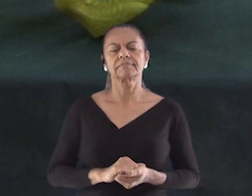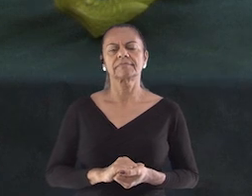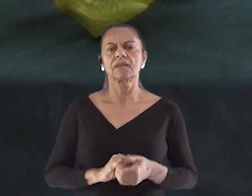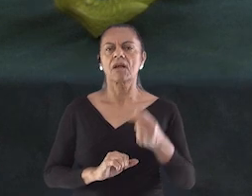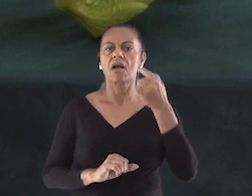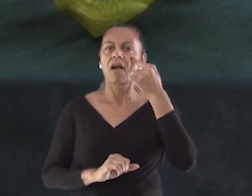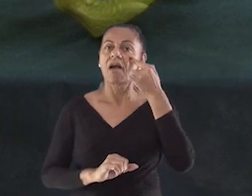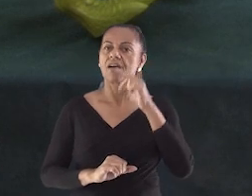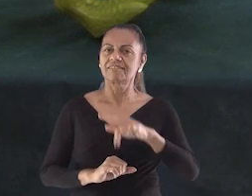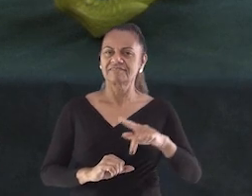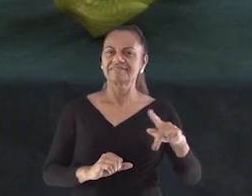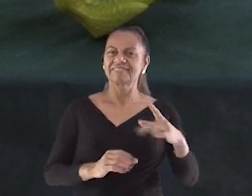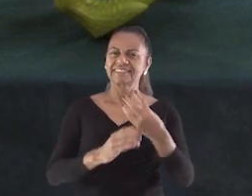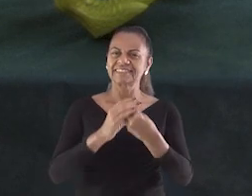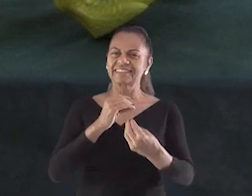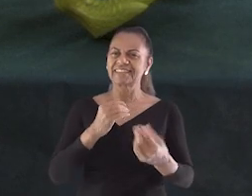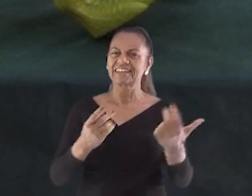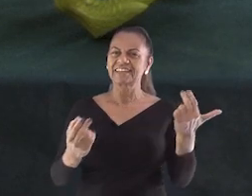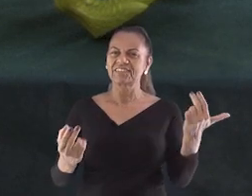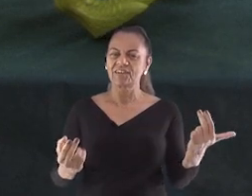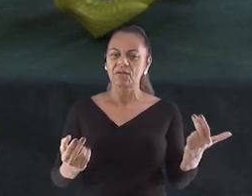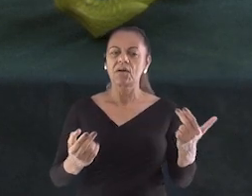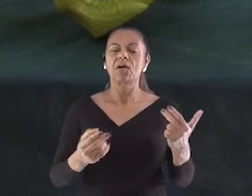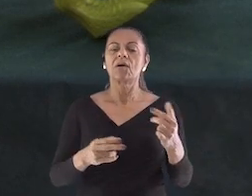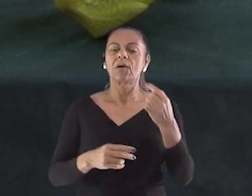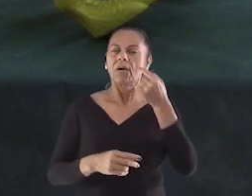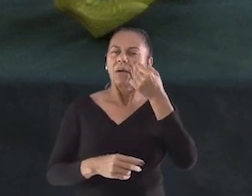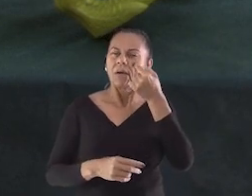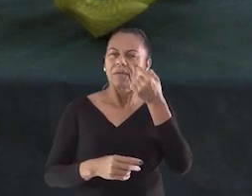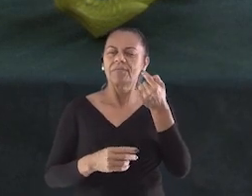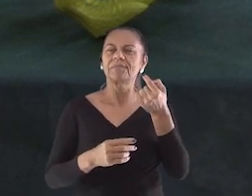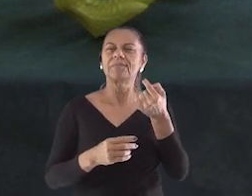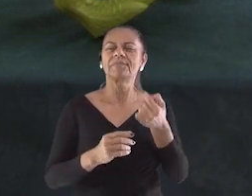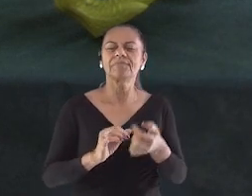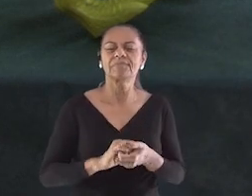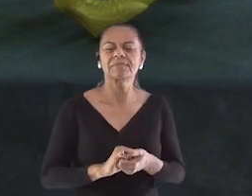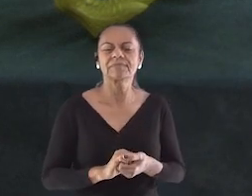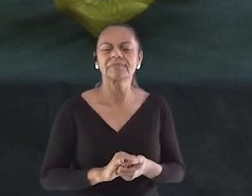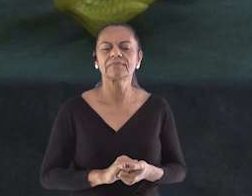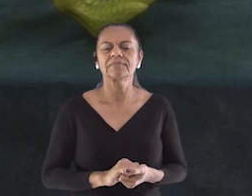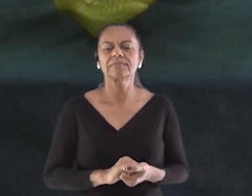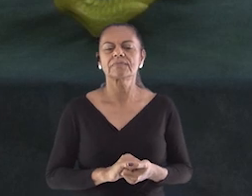ou o gesso e vai moldando na superfície. Até que